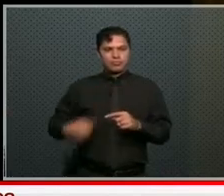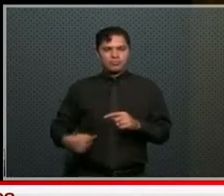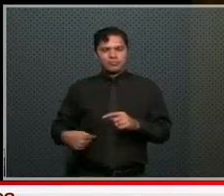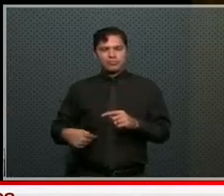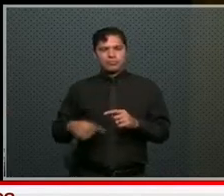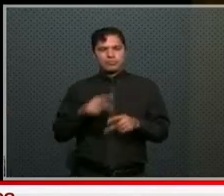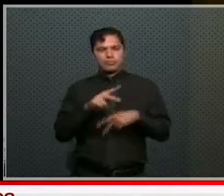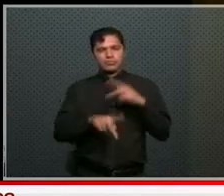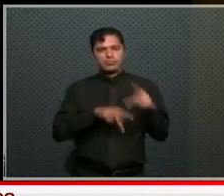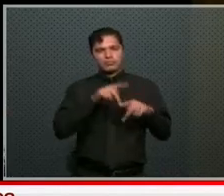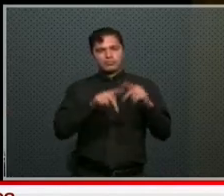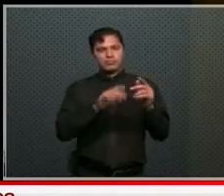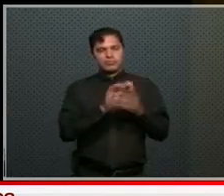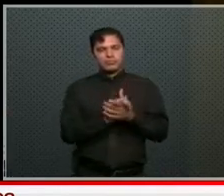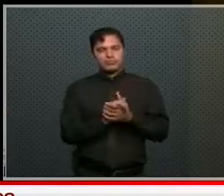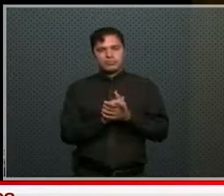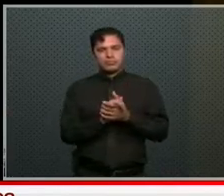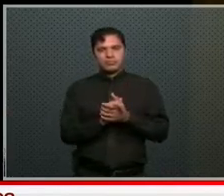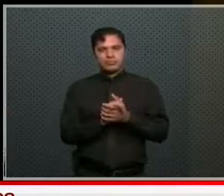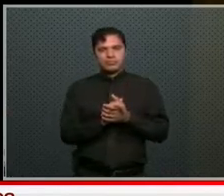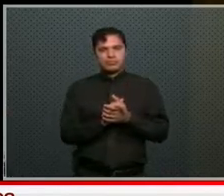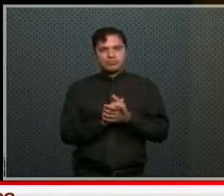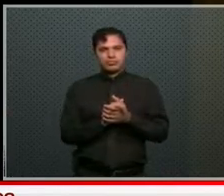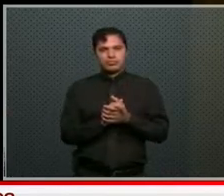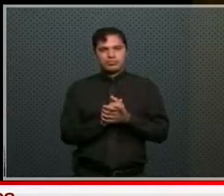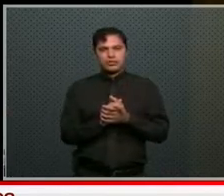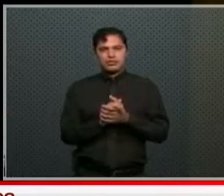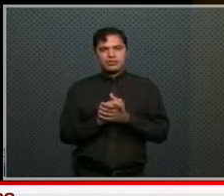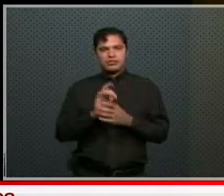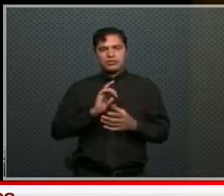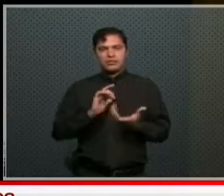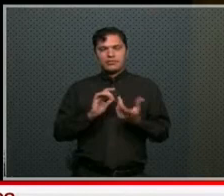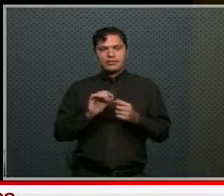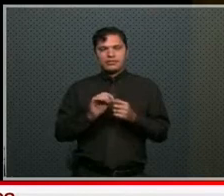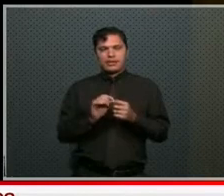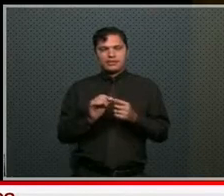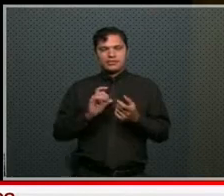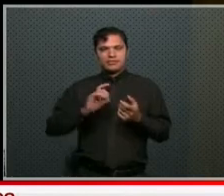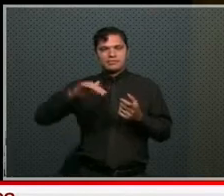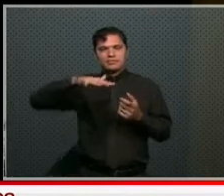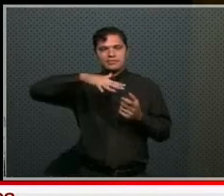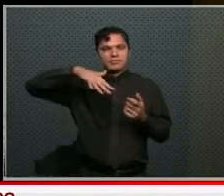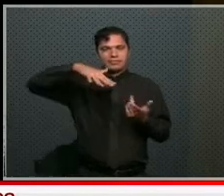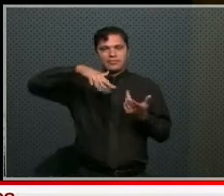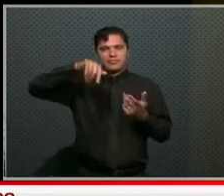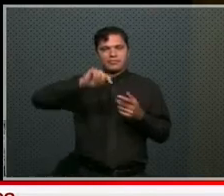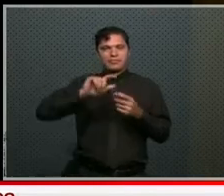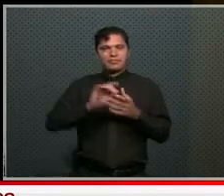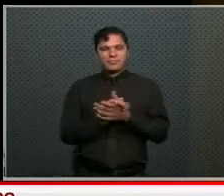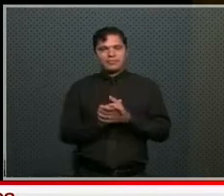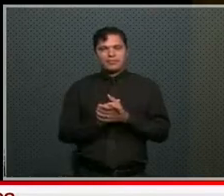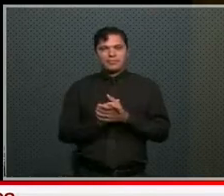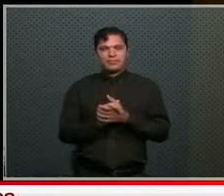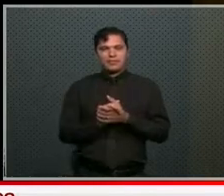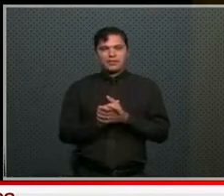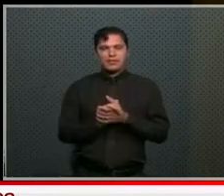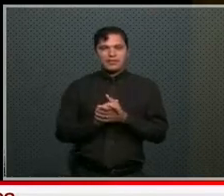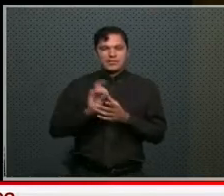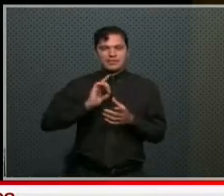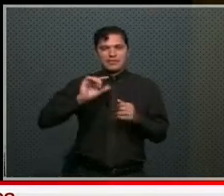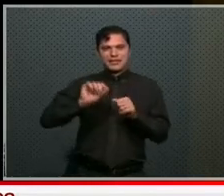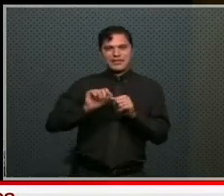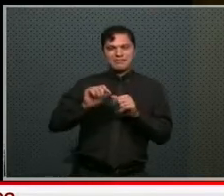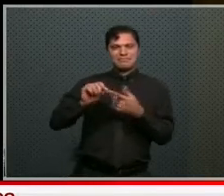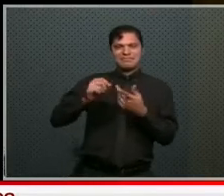estão fazendo uma previsão para 2050 aí de novo.7 bilhões eu acredito que vão chegar os 10